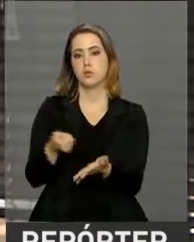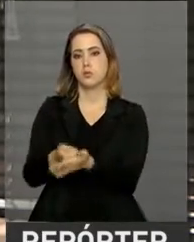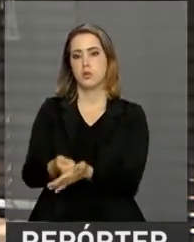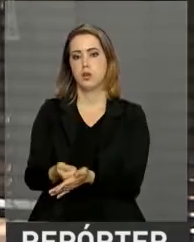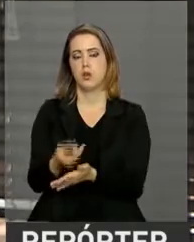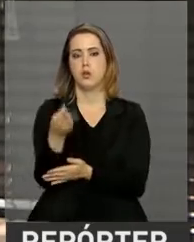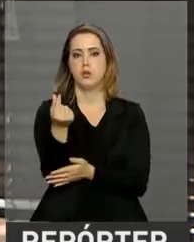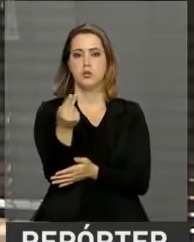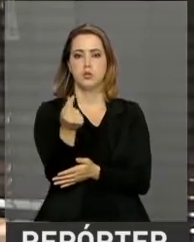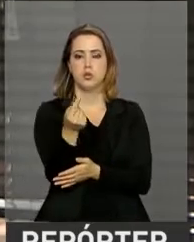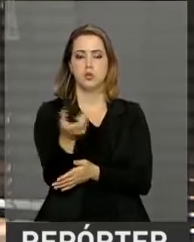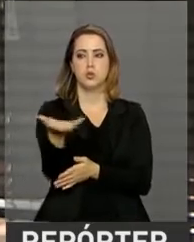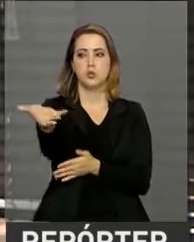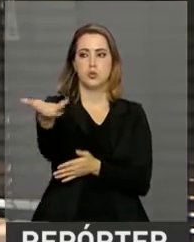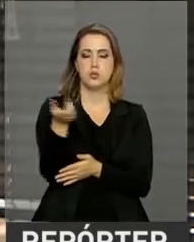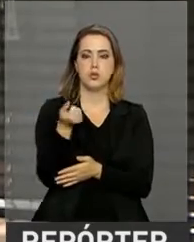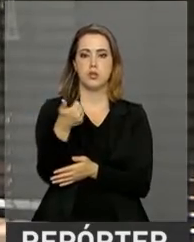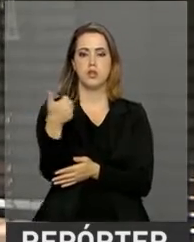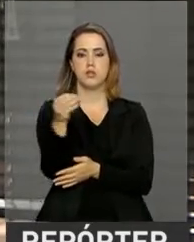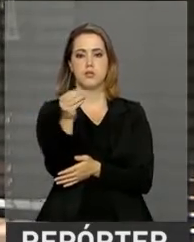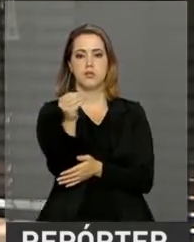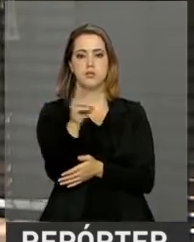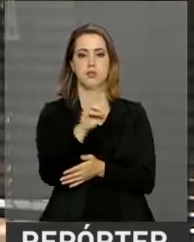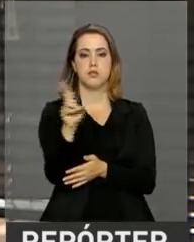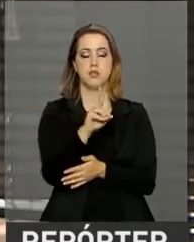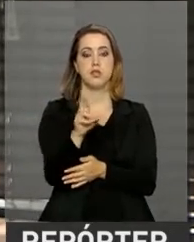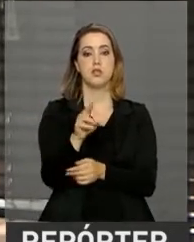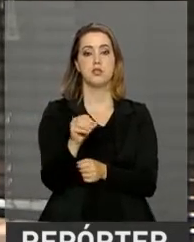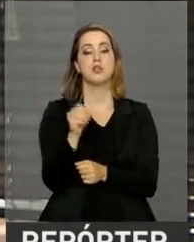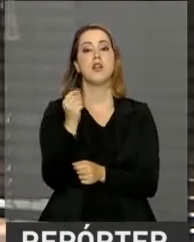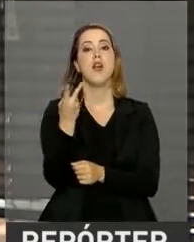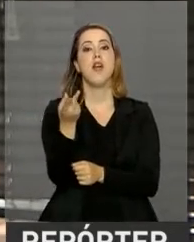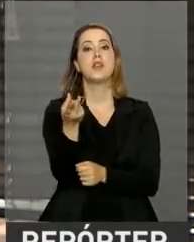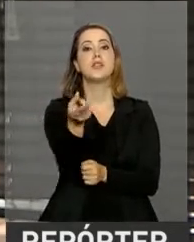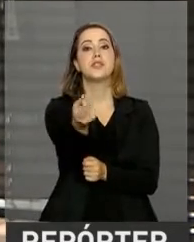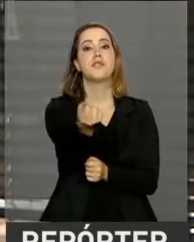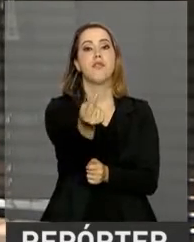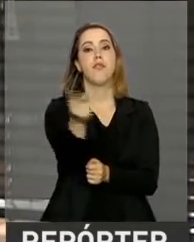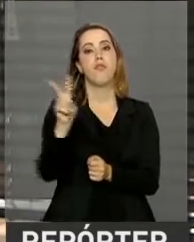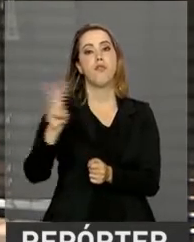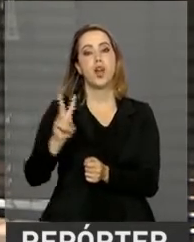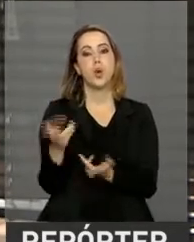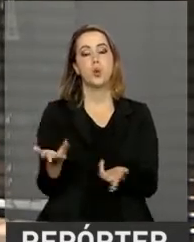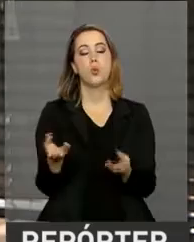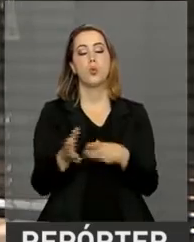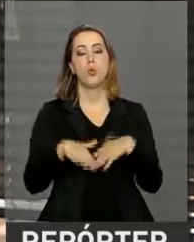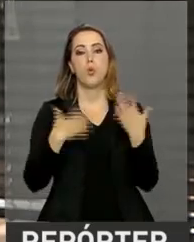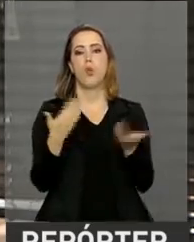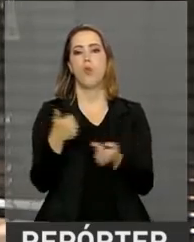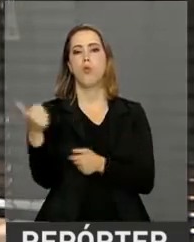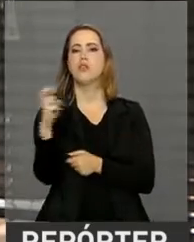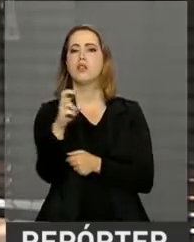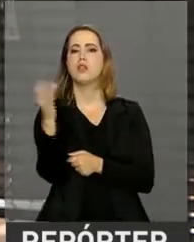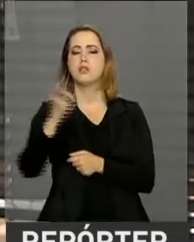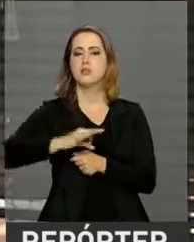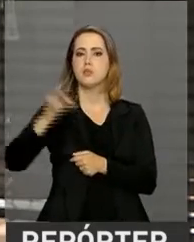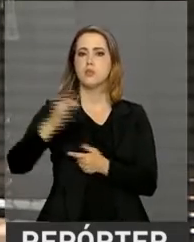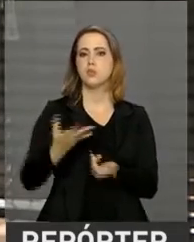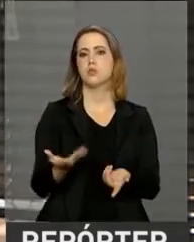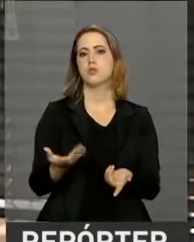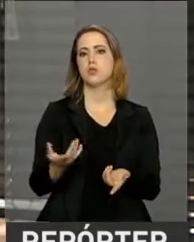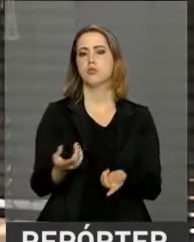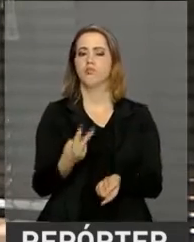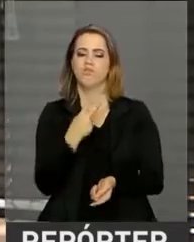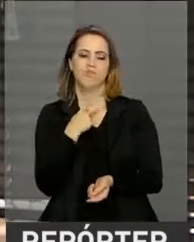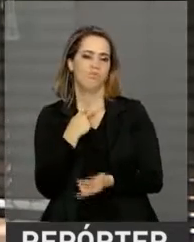o dinheiro que ele está obtendo 100 reais vai custar quanto a ele vai cortar 15 por cento por exemplo a ele então não vale a pena